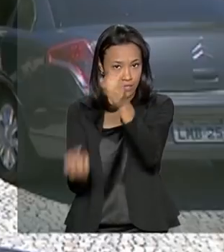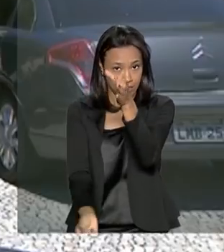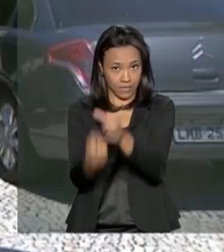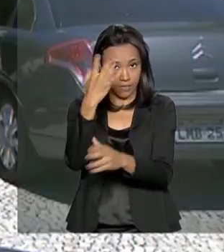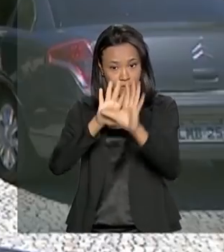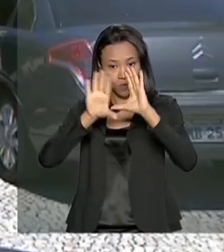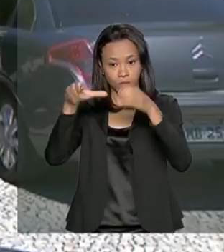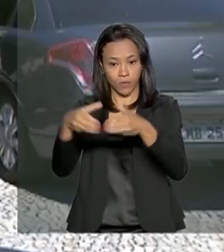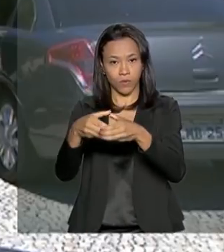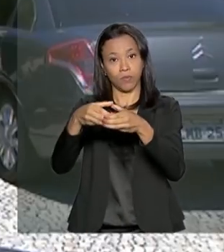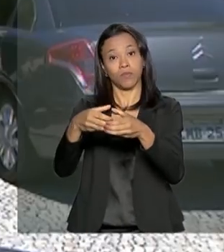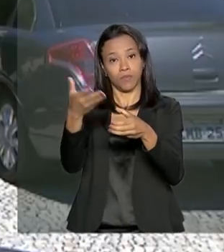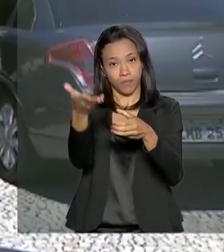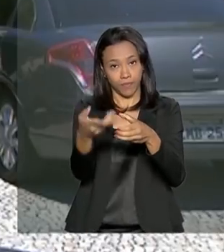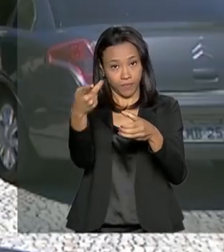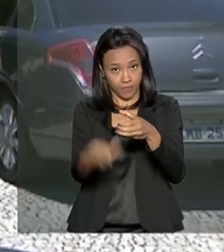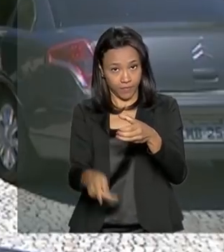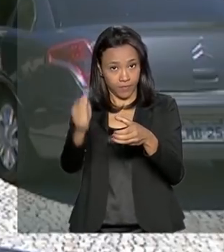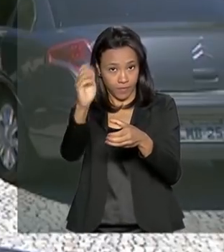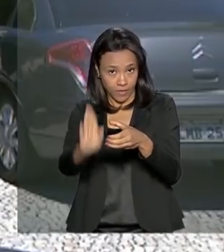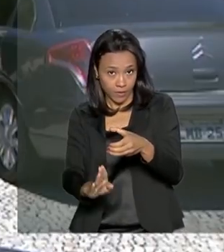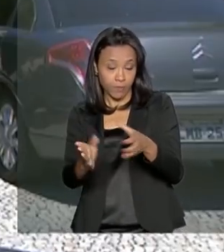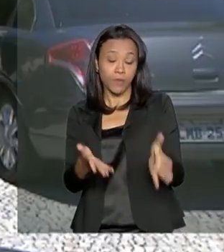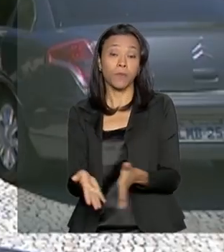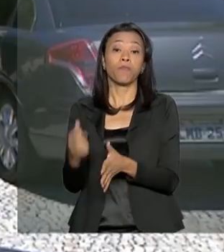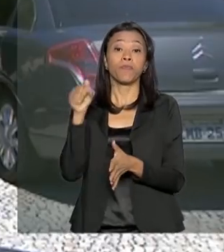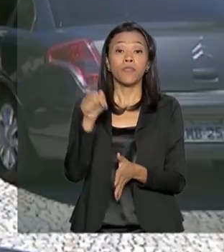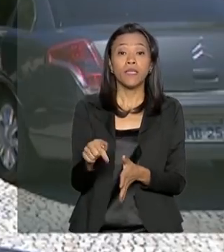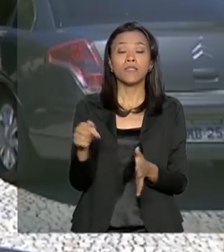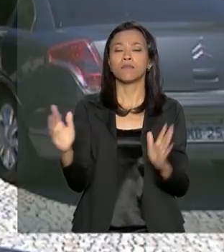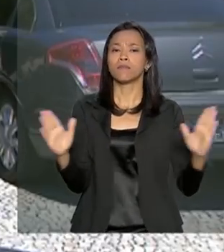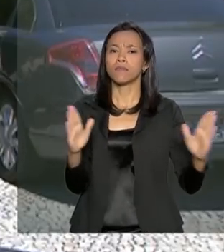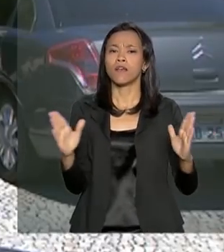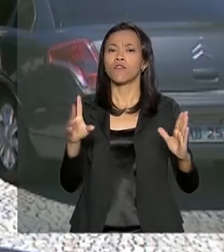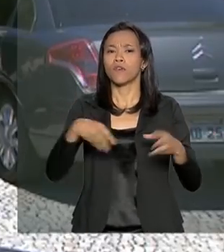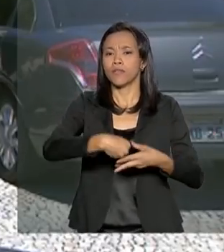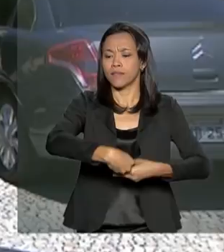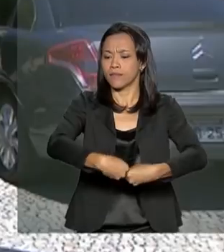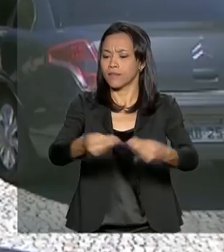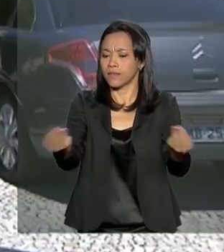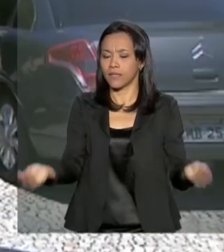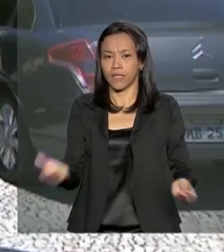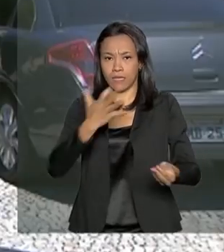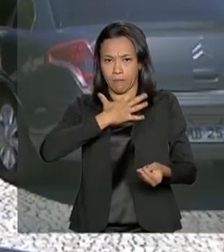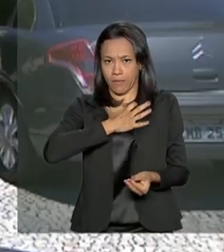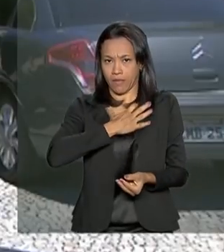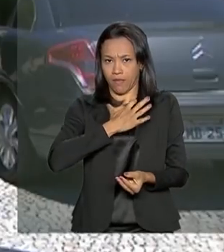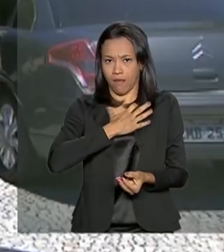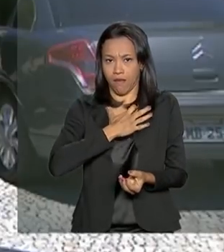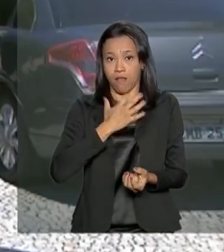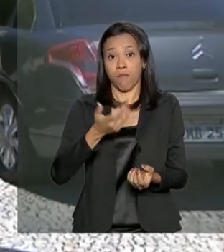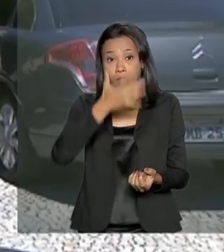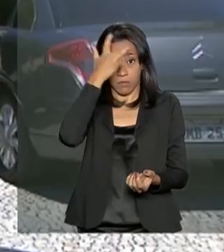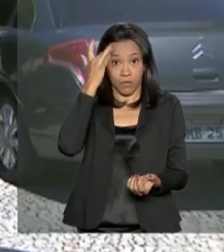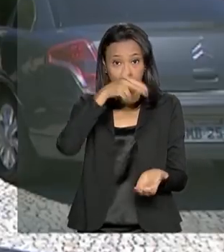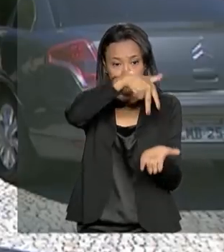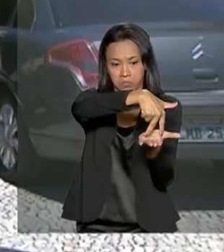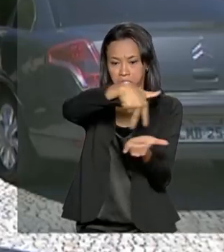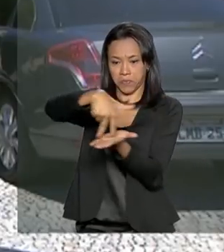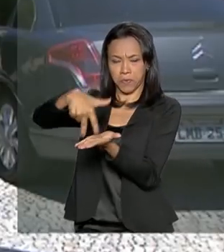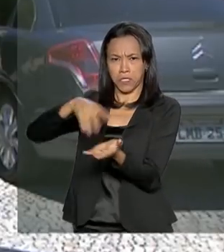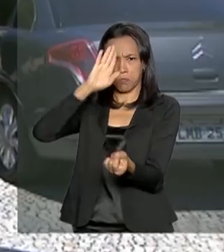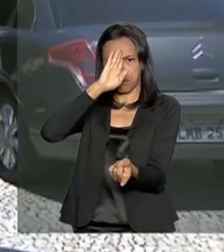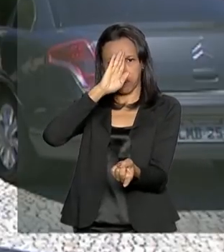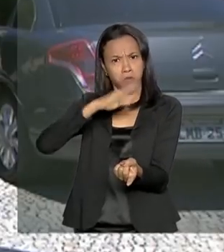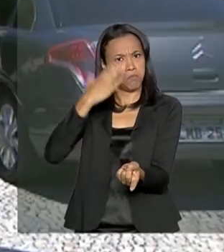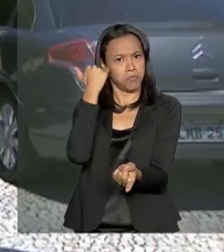Brasil durante esse evento foi distribuído distribuída a medalha do mérito anfíbio para os Fuzileiros que se destac Aram no ano